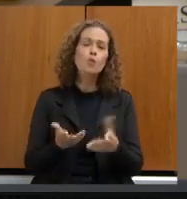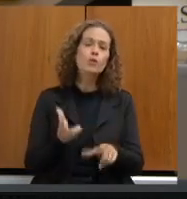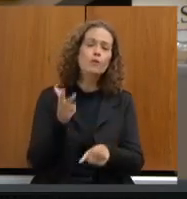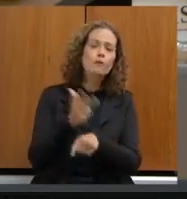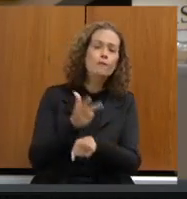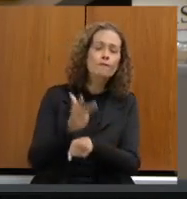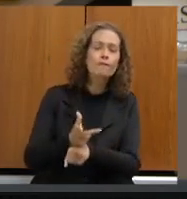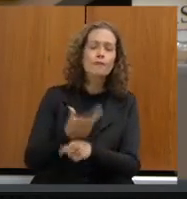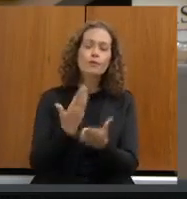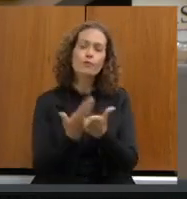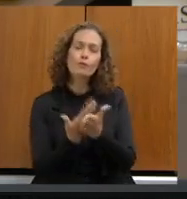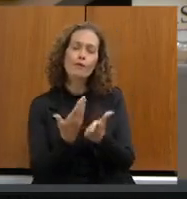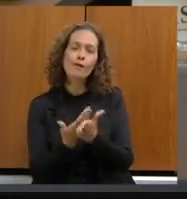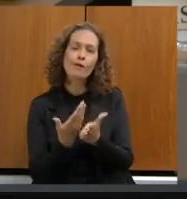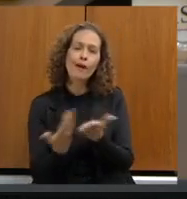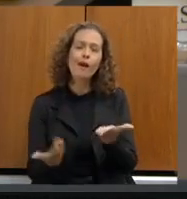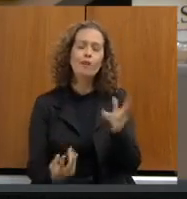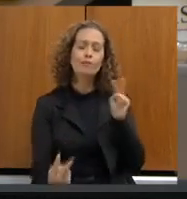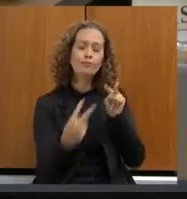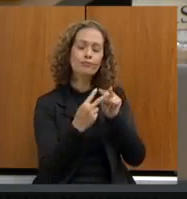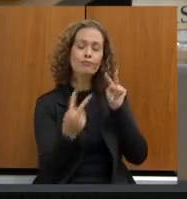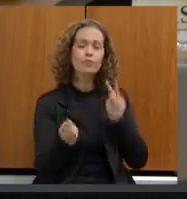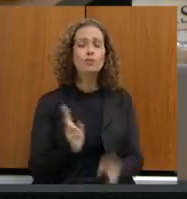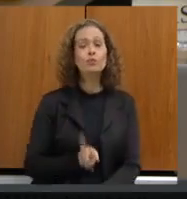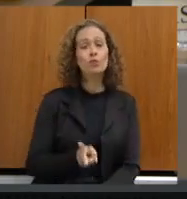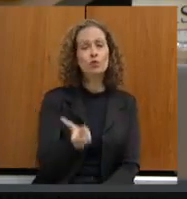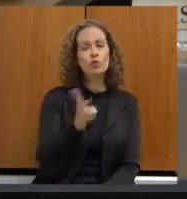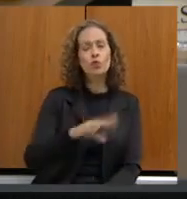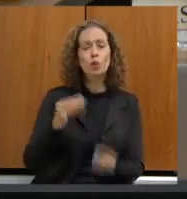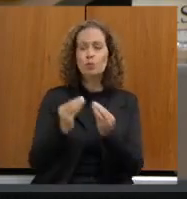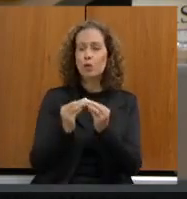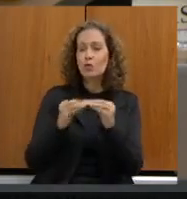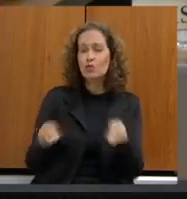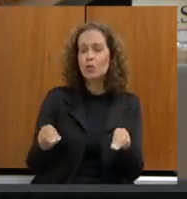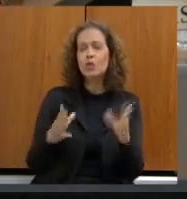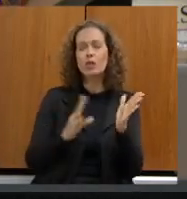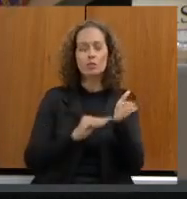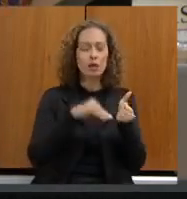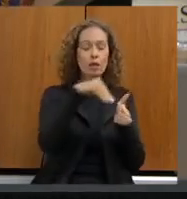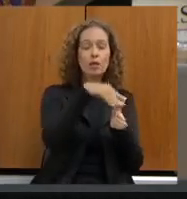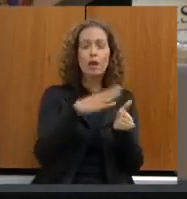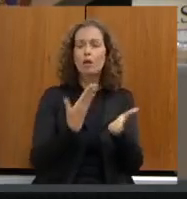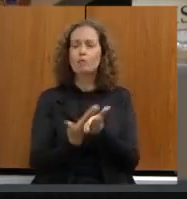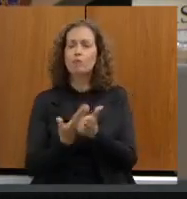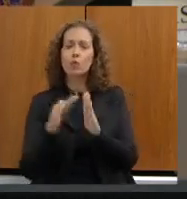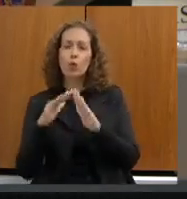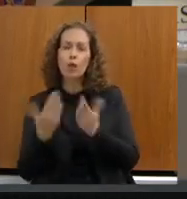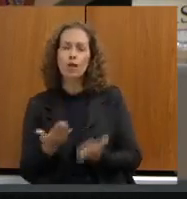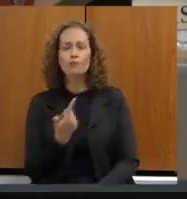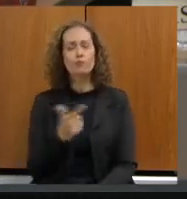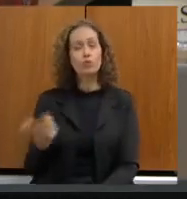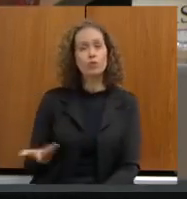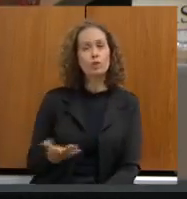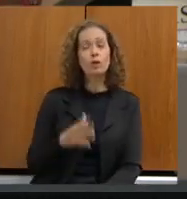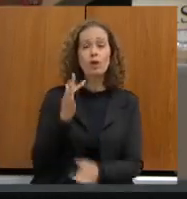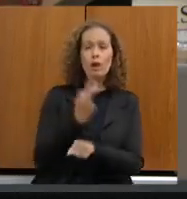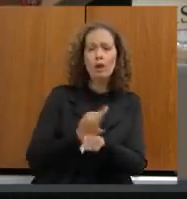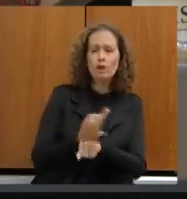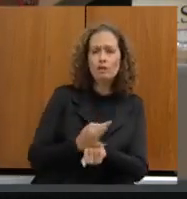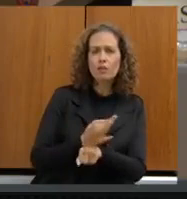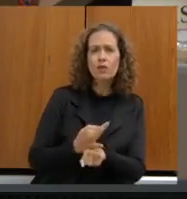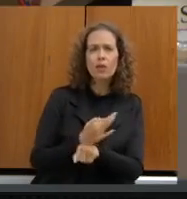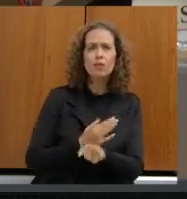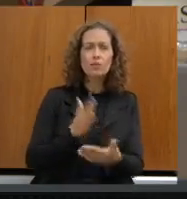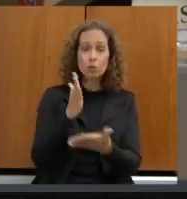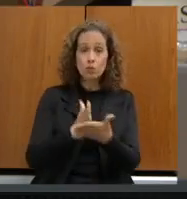nós permanecemos com atividades na modalidade a distância sem prejuízo para o calendário escolar nós tivemos inclusive aquelas férias que tem no ano passado aquelas